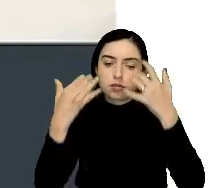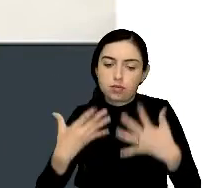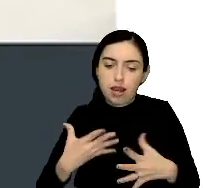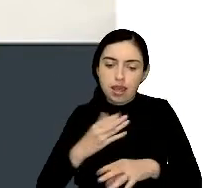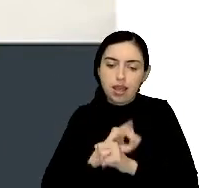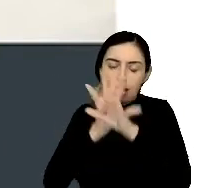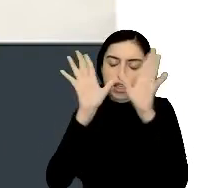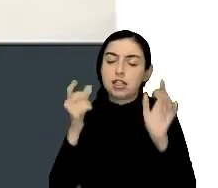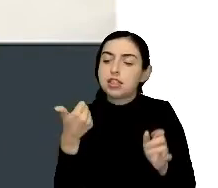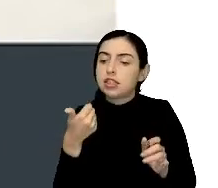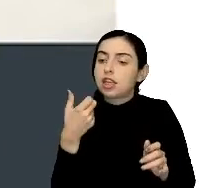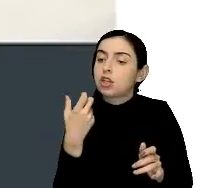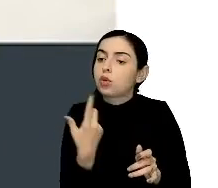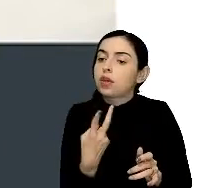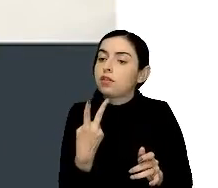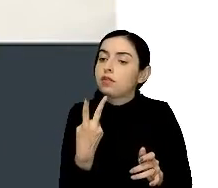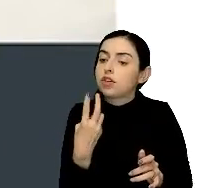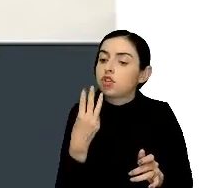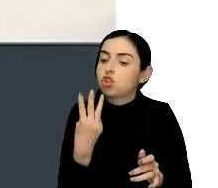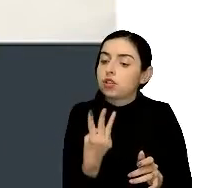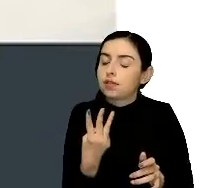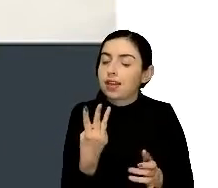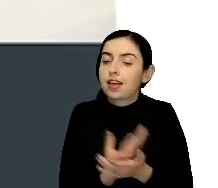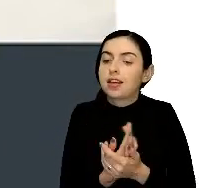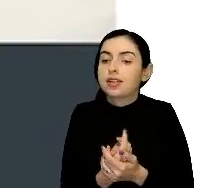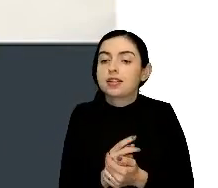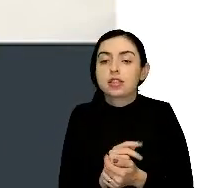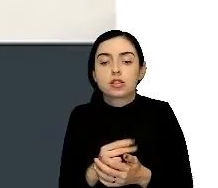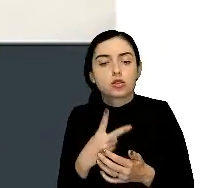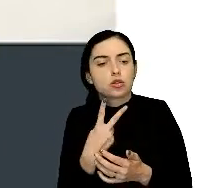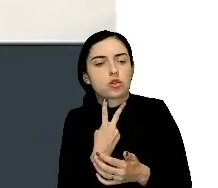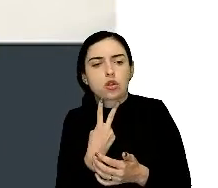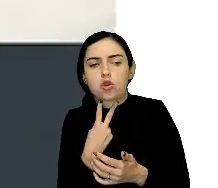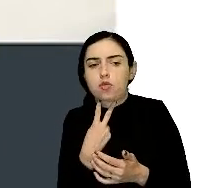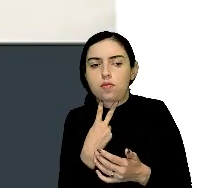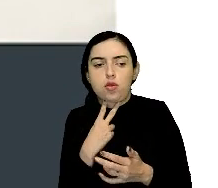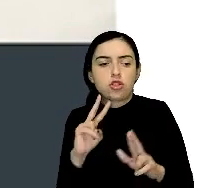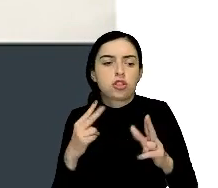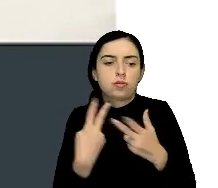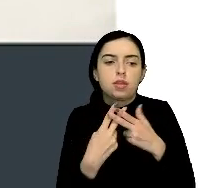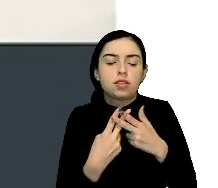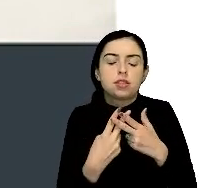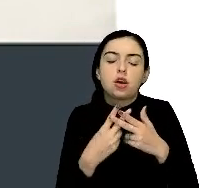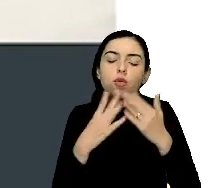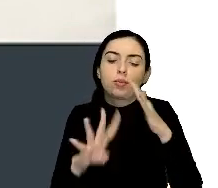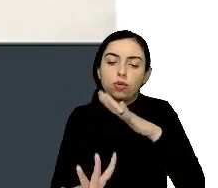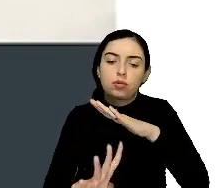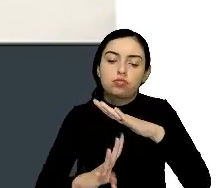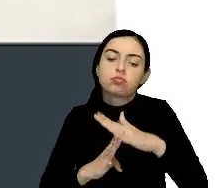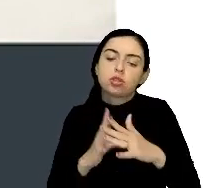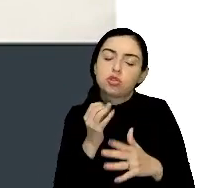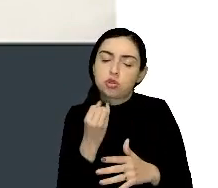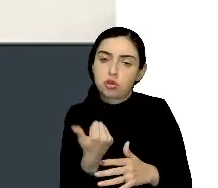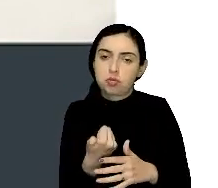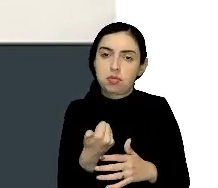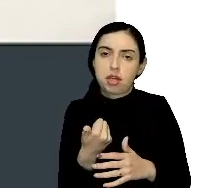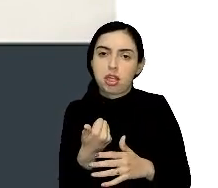123, proíbe a prisão por questões migratórias no Brasil. Tudo bem que o